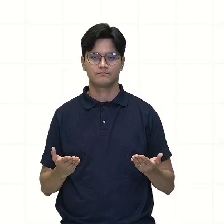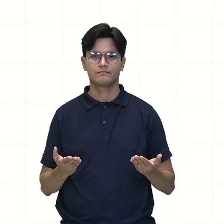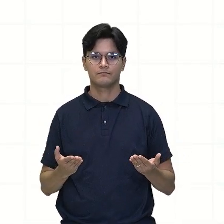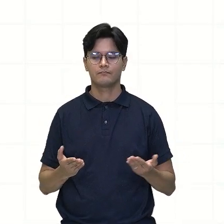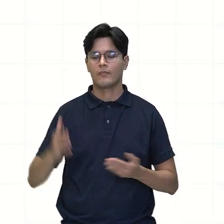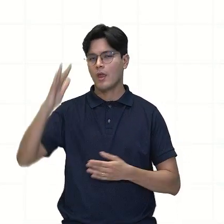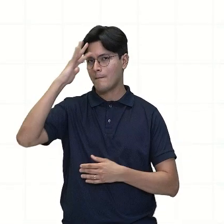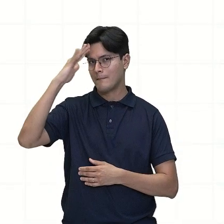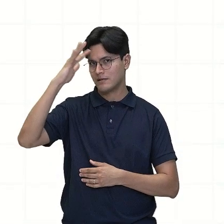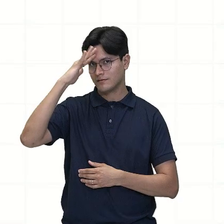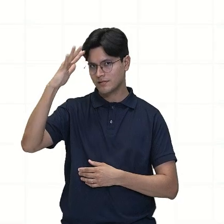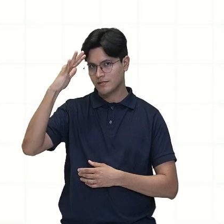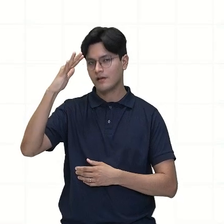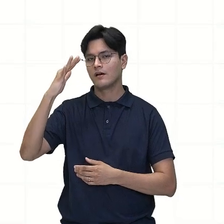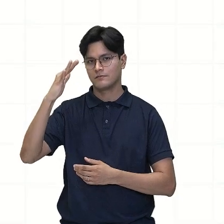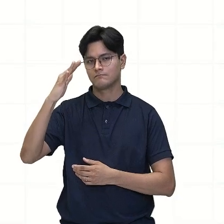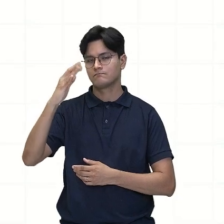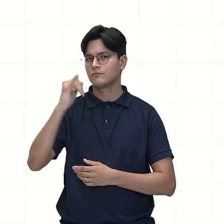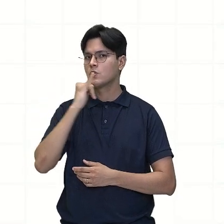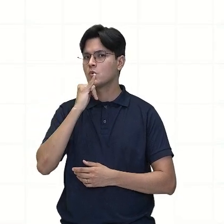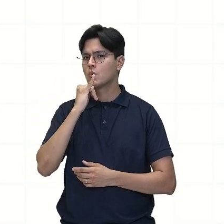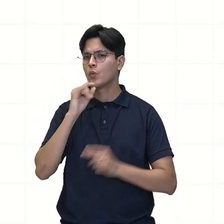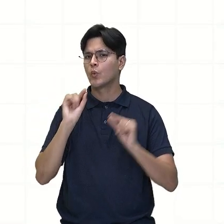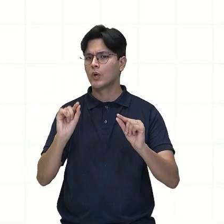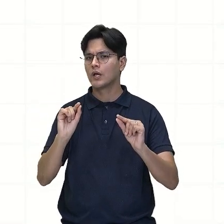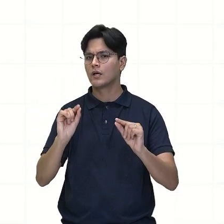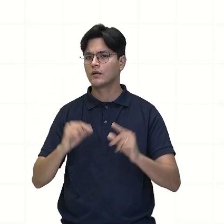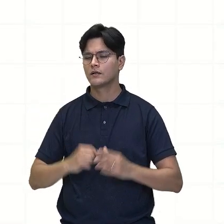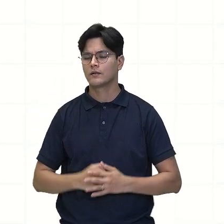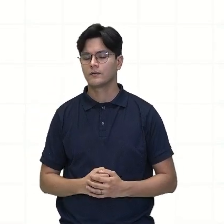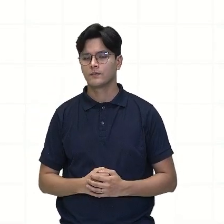pensar essa relação entre